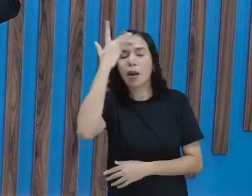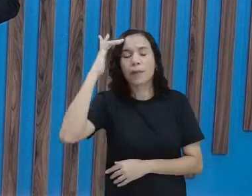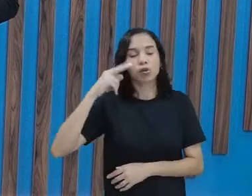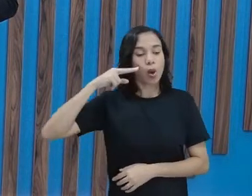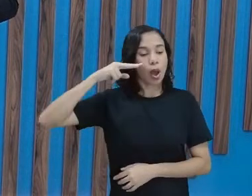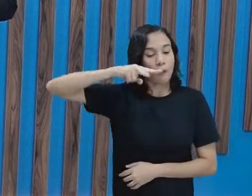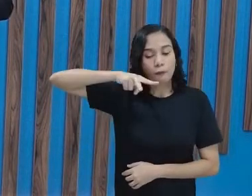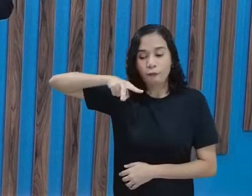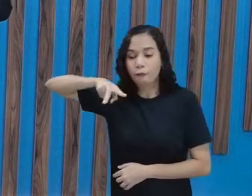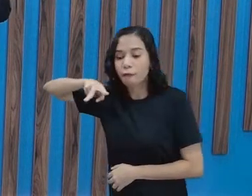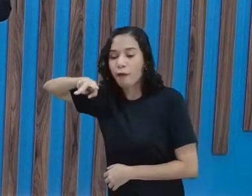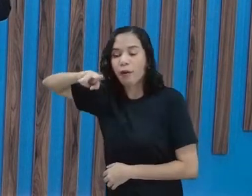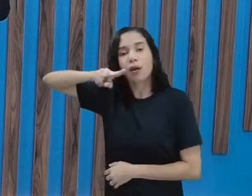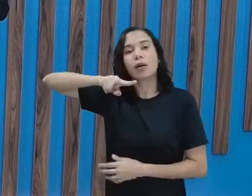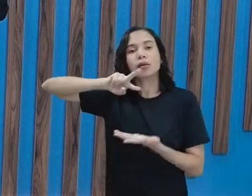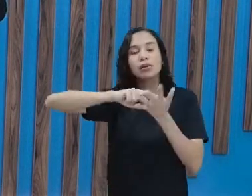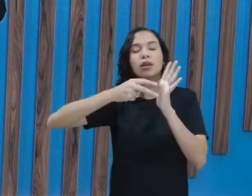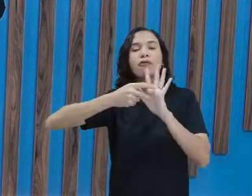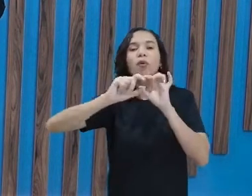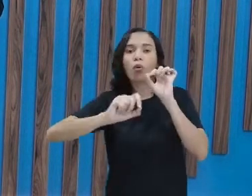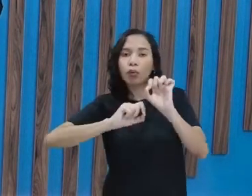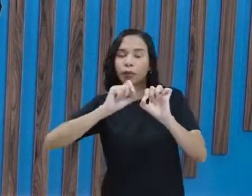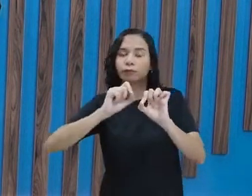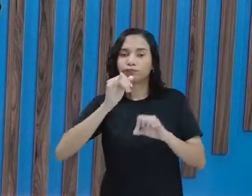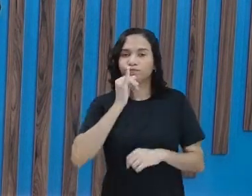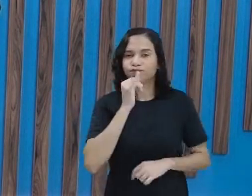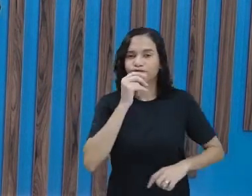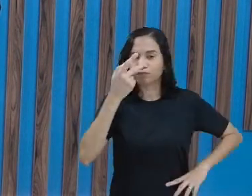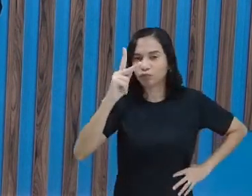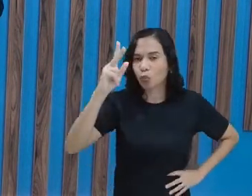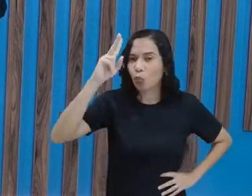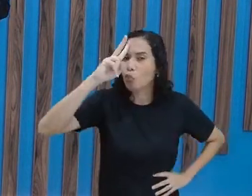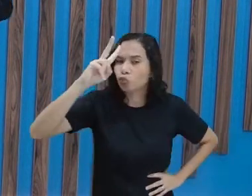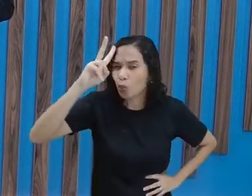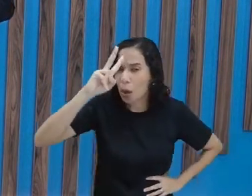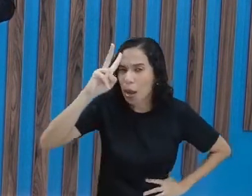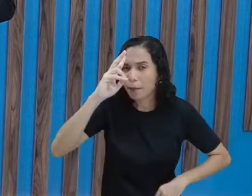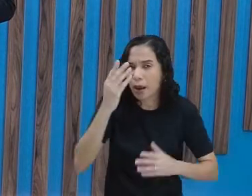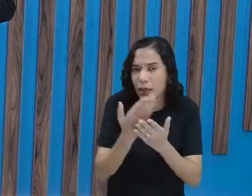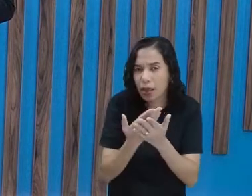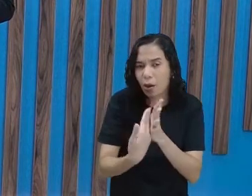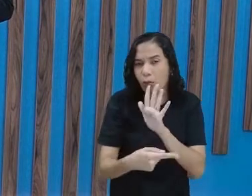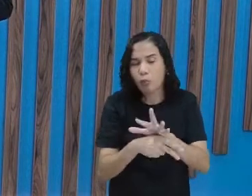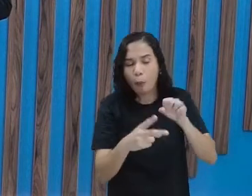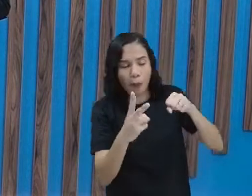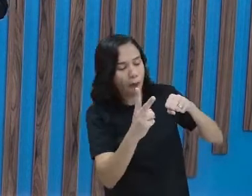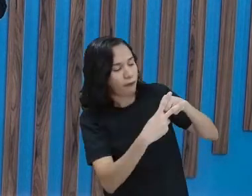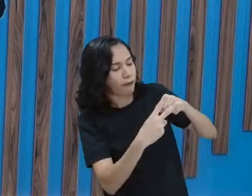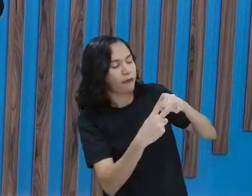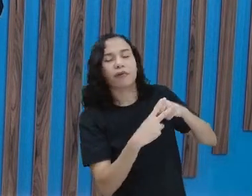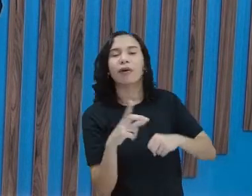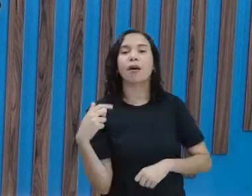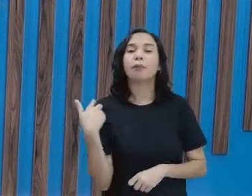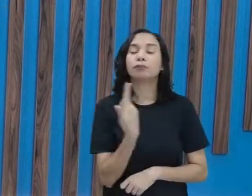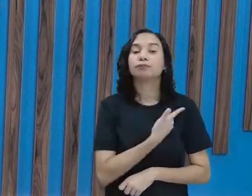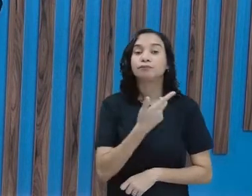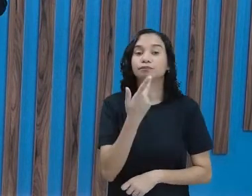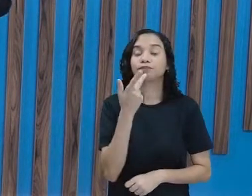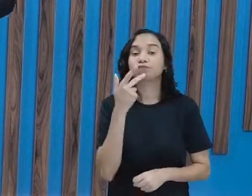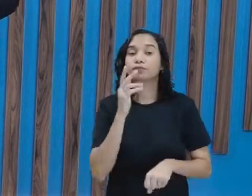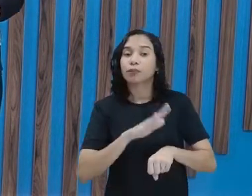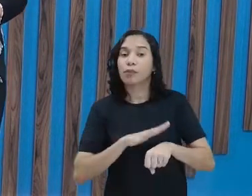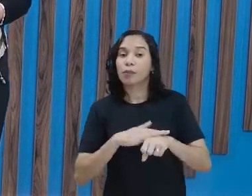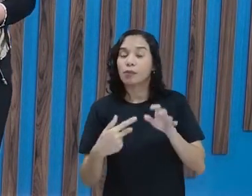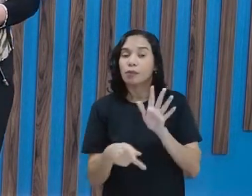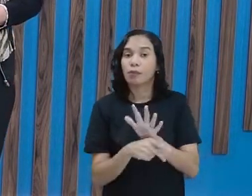terceira pessoa. O que isso quer dizer, professora? Você lembra na nossa aula de verbos, quando falamos sobre os